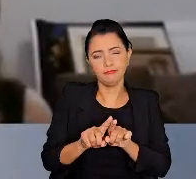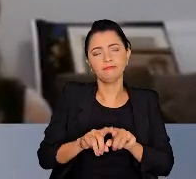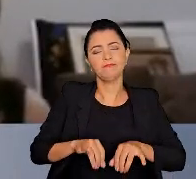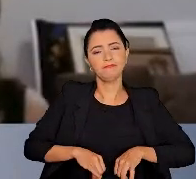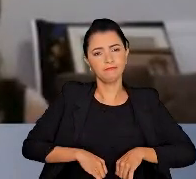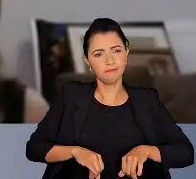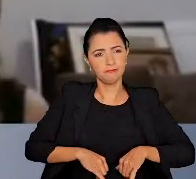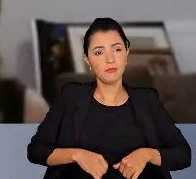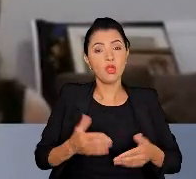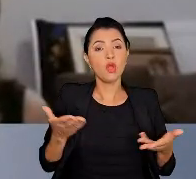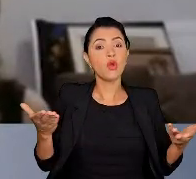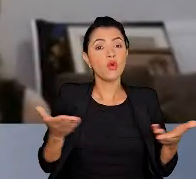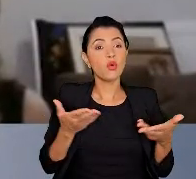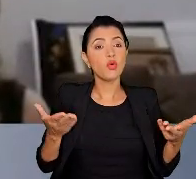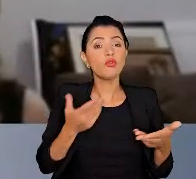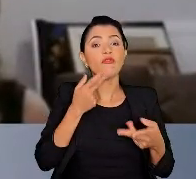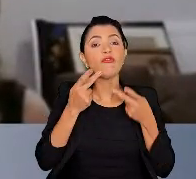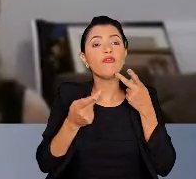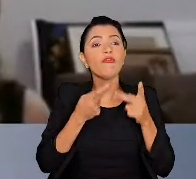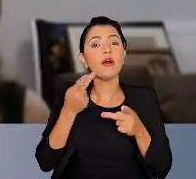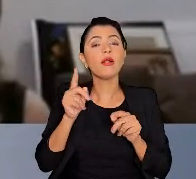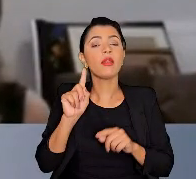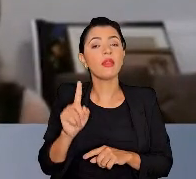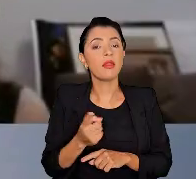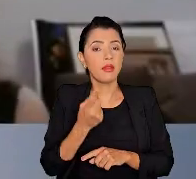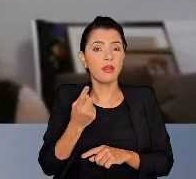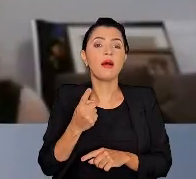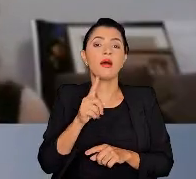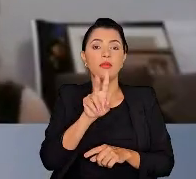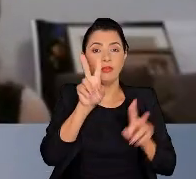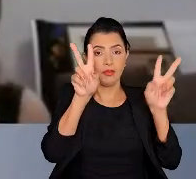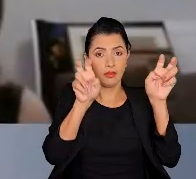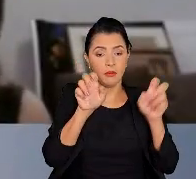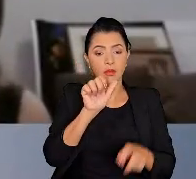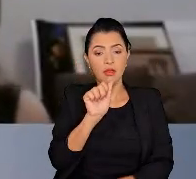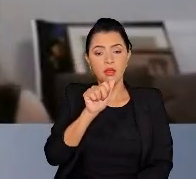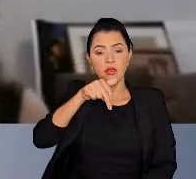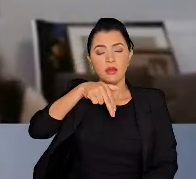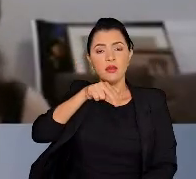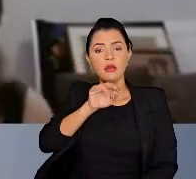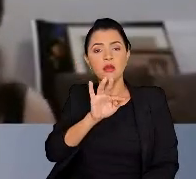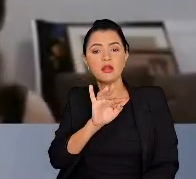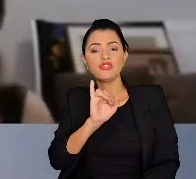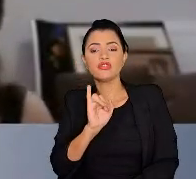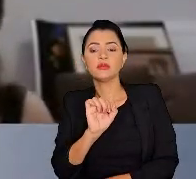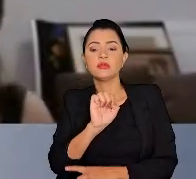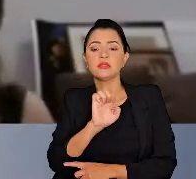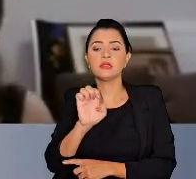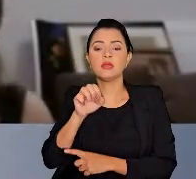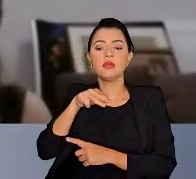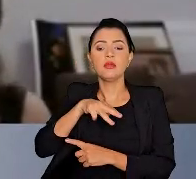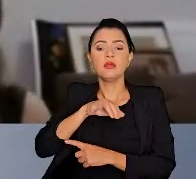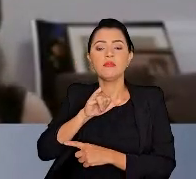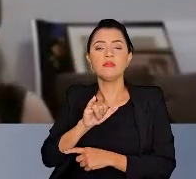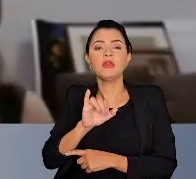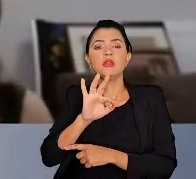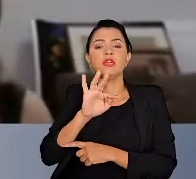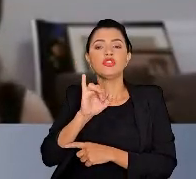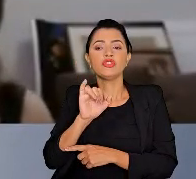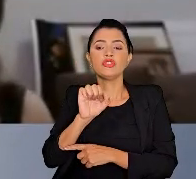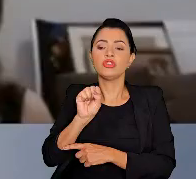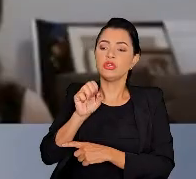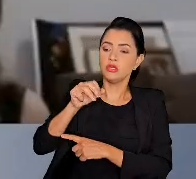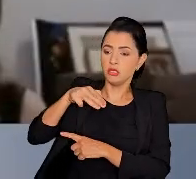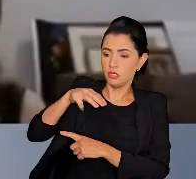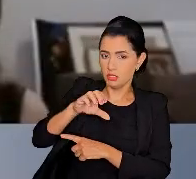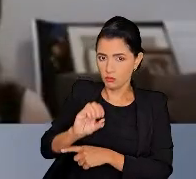vamos falar de antissemitismo e nessa seara nós, ao longo da